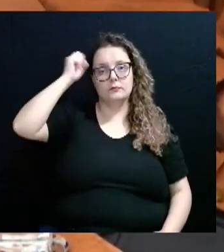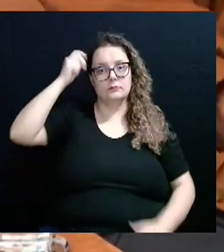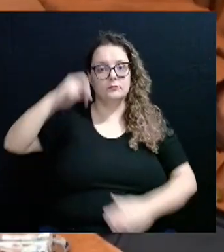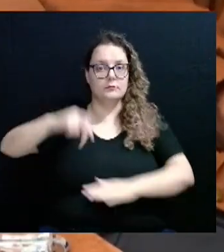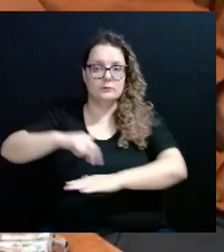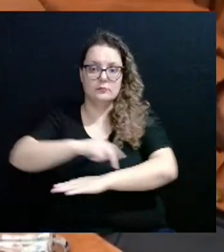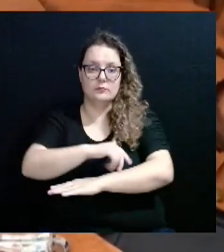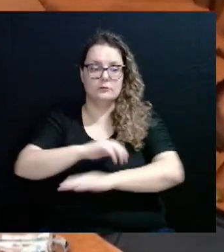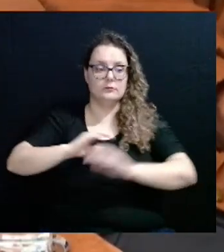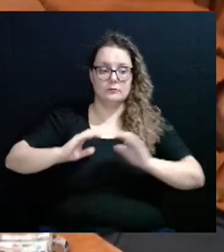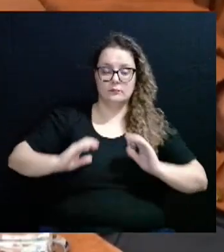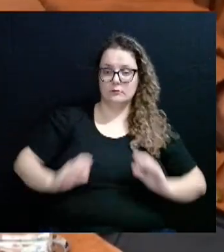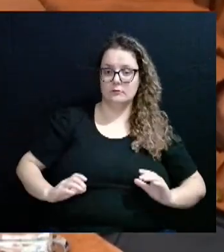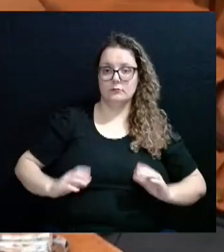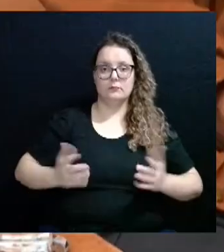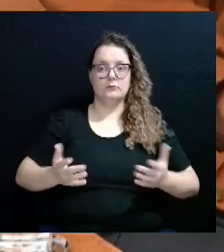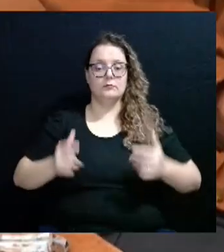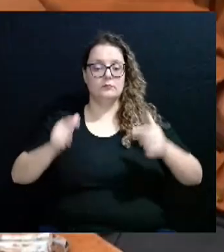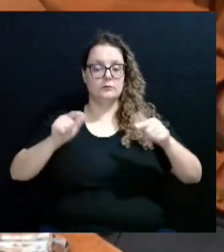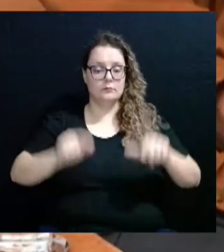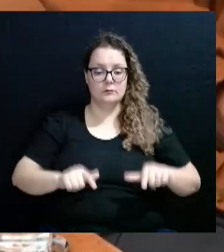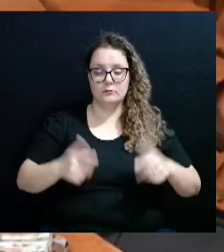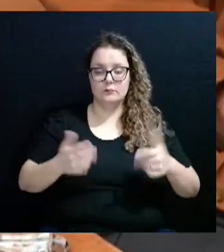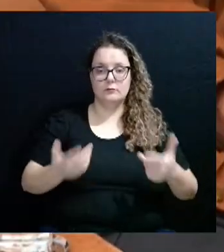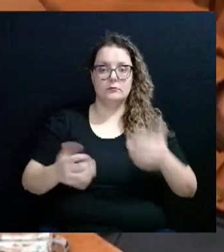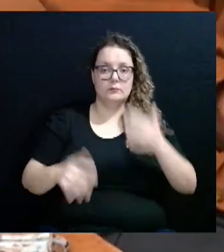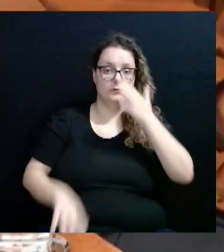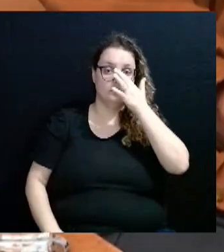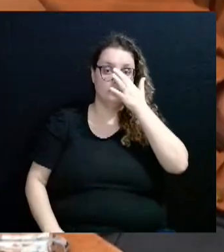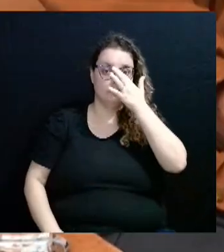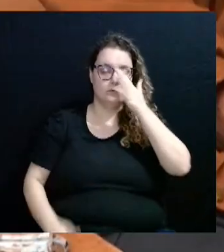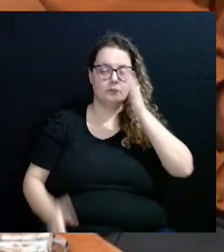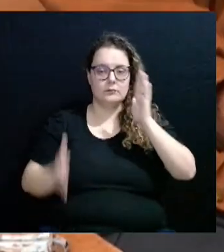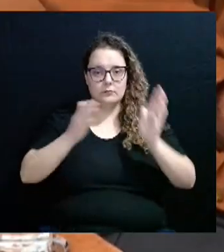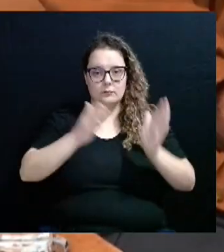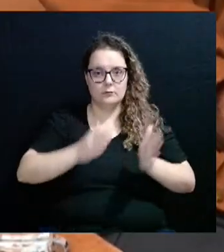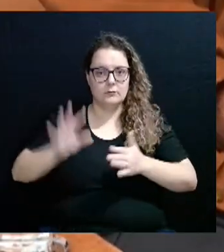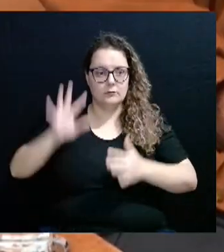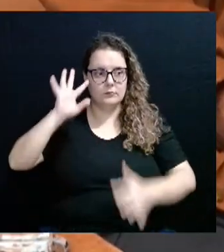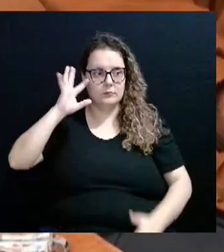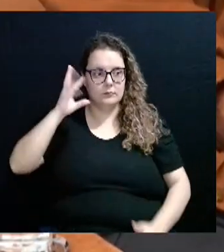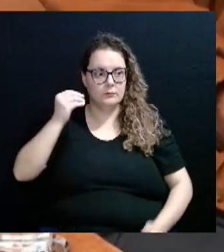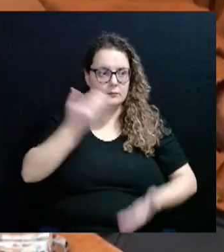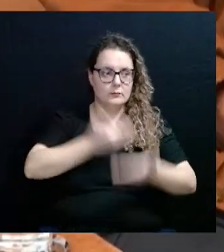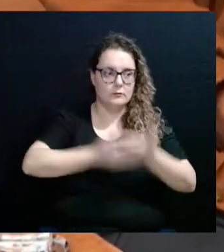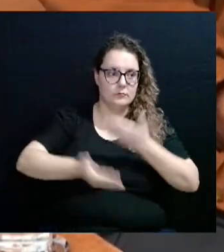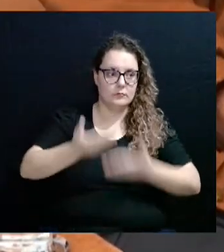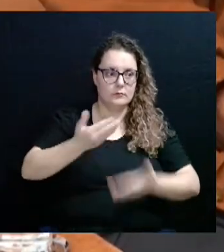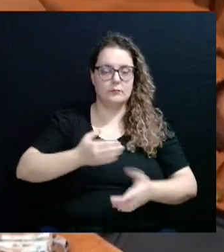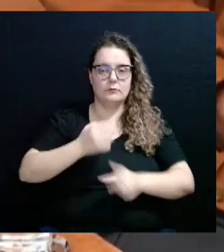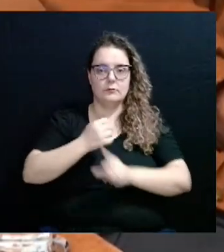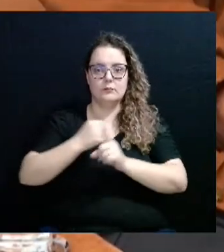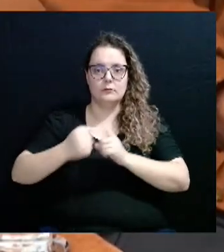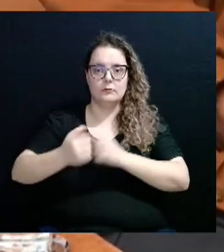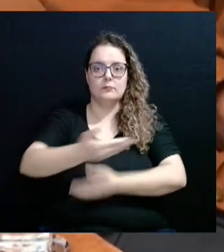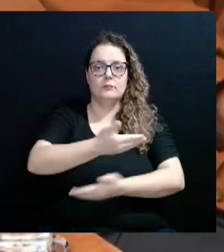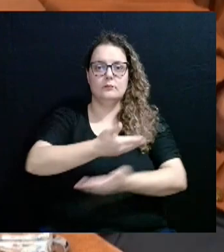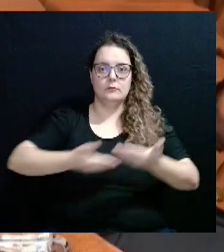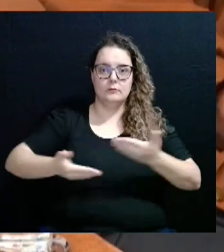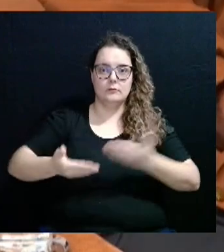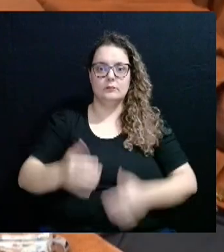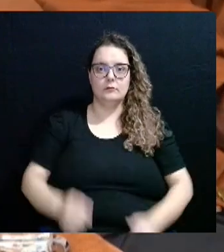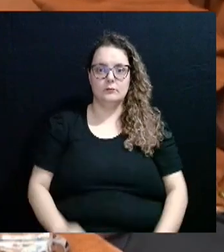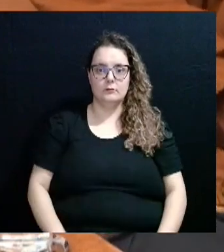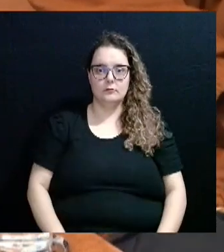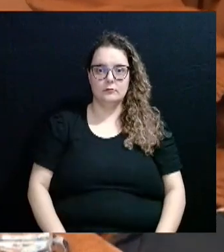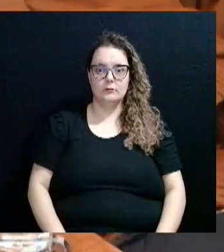comportamento, espaço de produção de conhecimento, de troca, de sociabilidade, né?